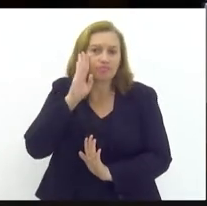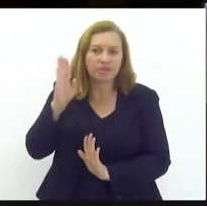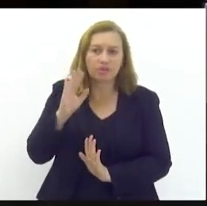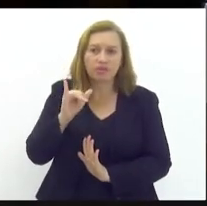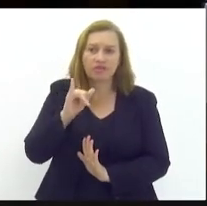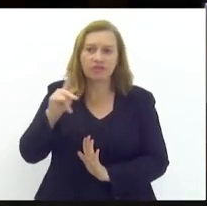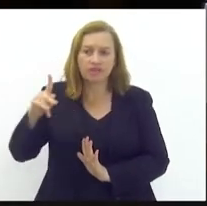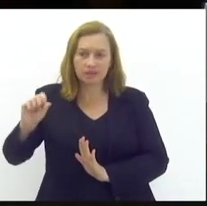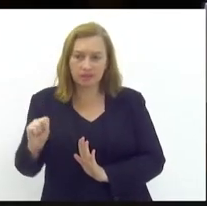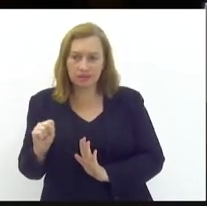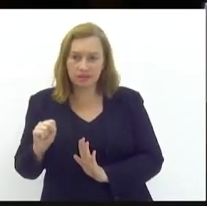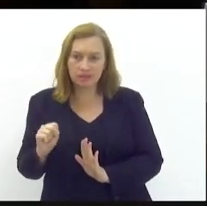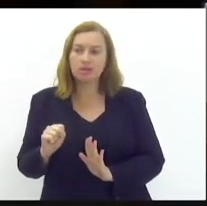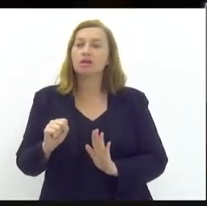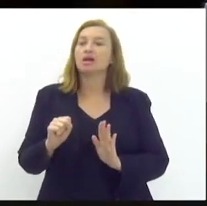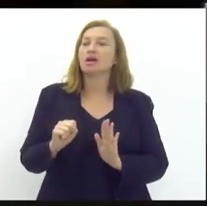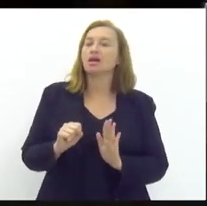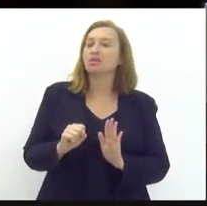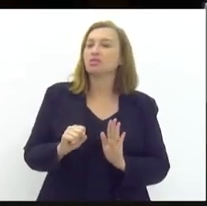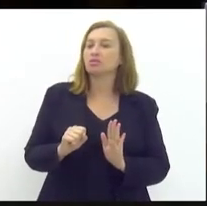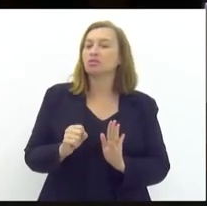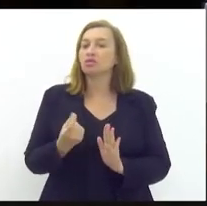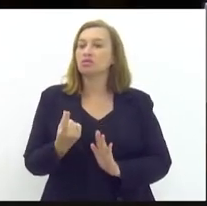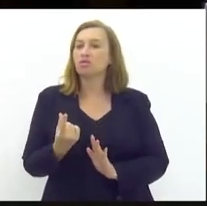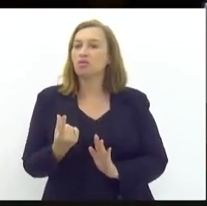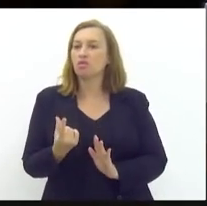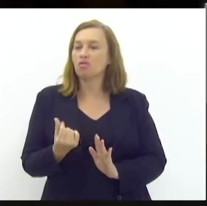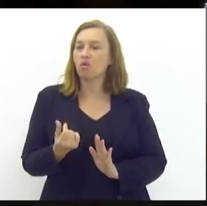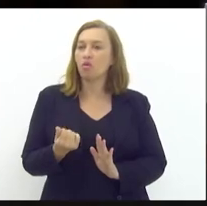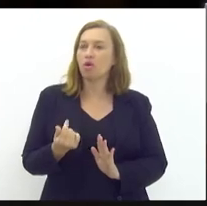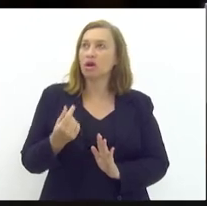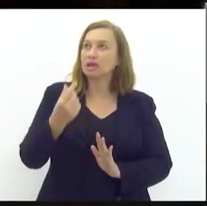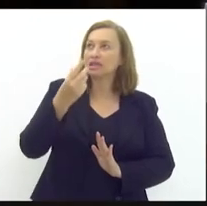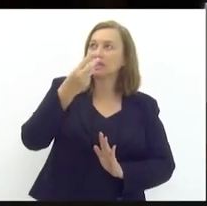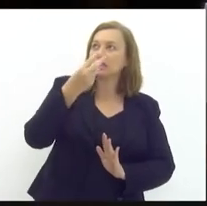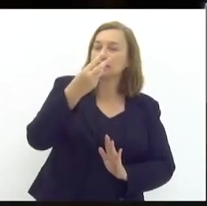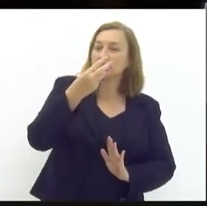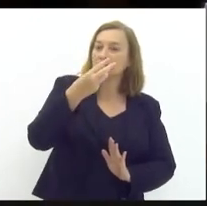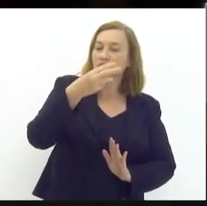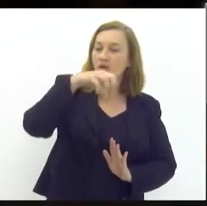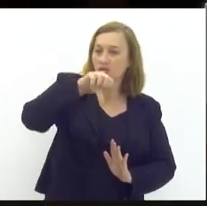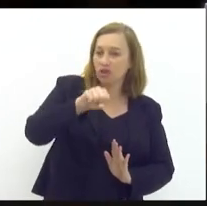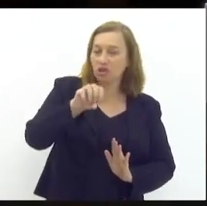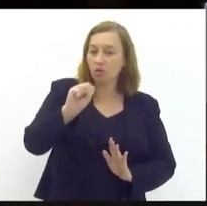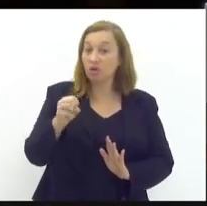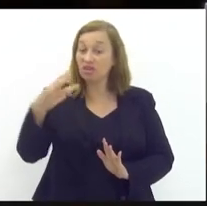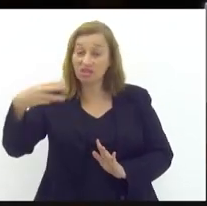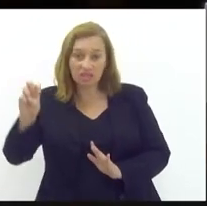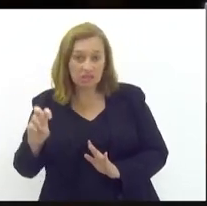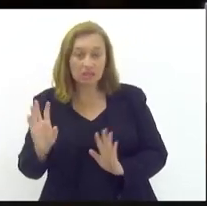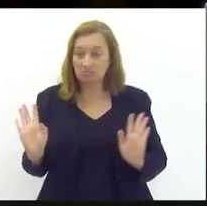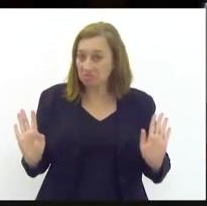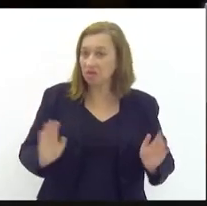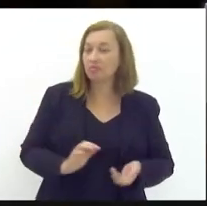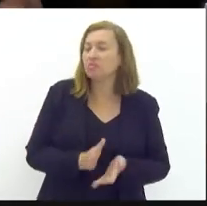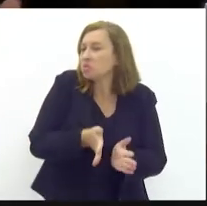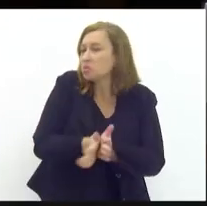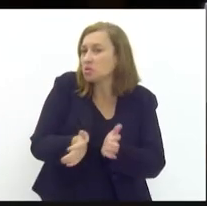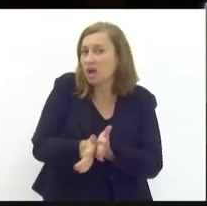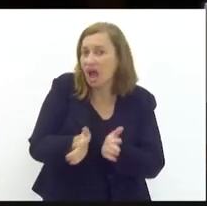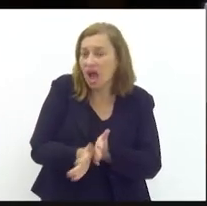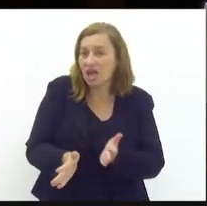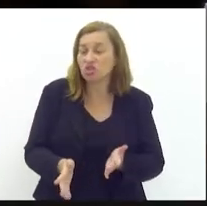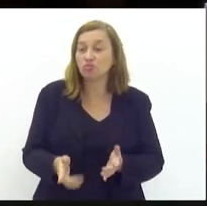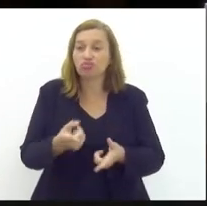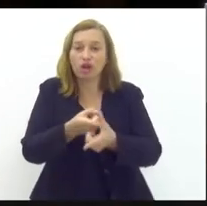a nossa carga foi de 26 mais ou menos em 98 a 35 toda a pressão de gás social também positivo o custo